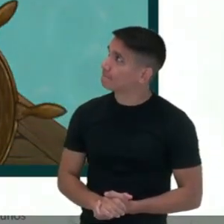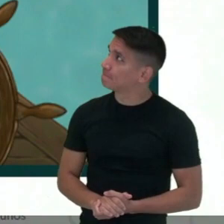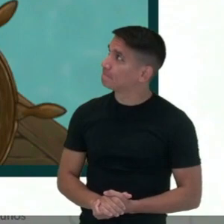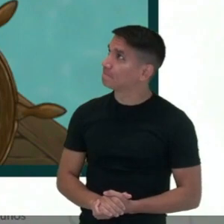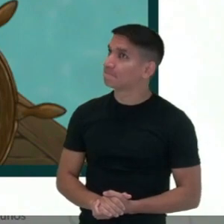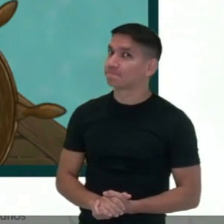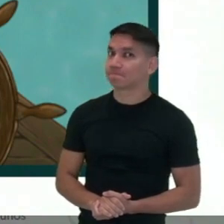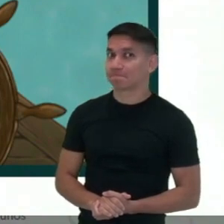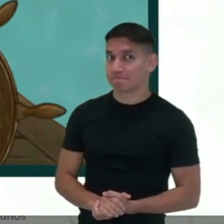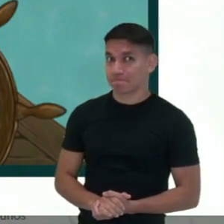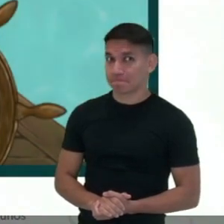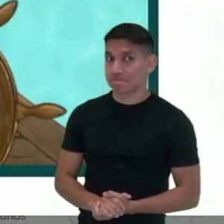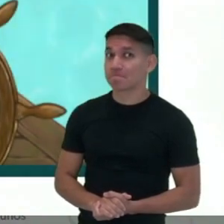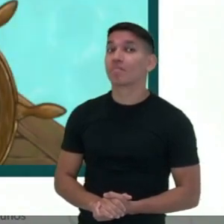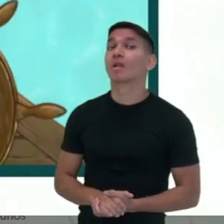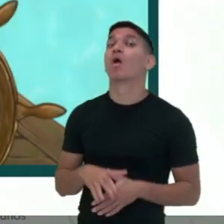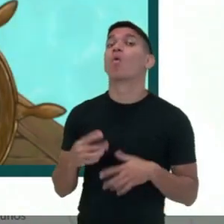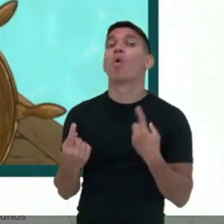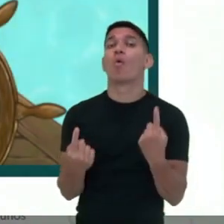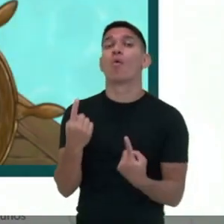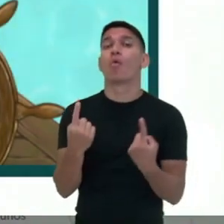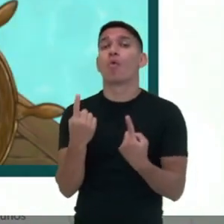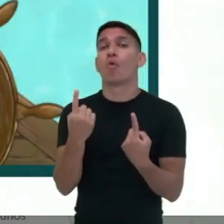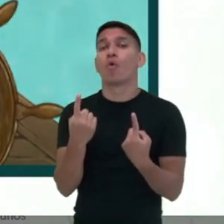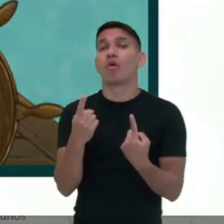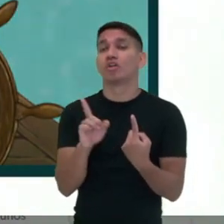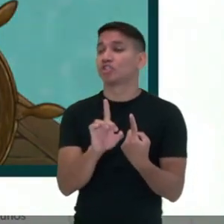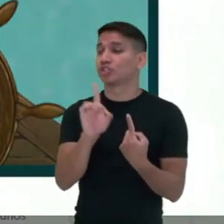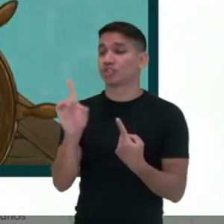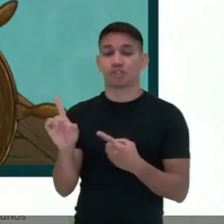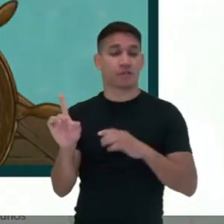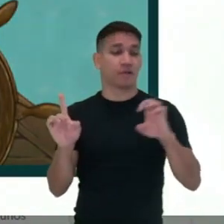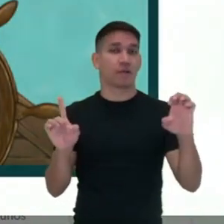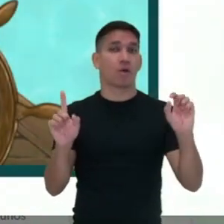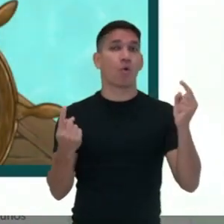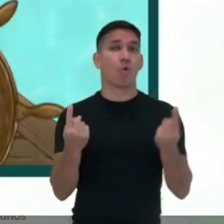graus. E daí vamos colocar a direção que ele vai ter